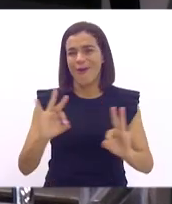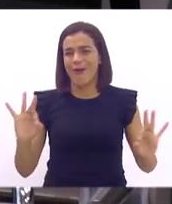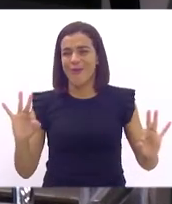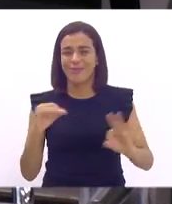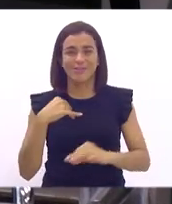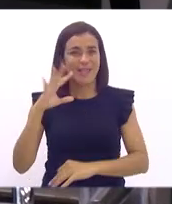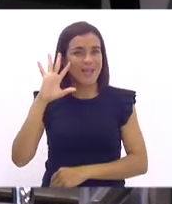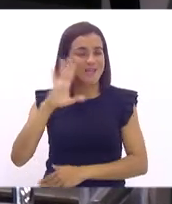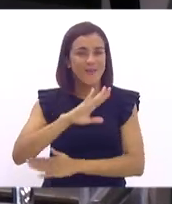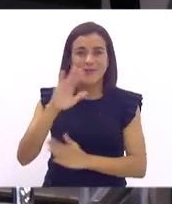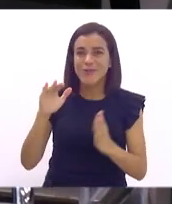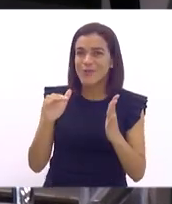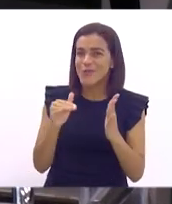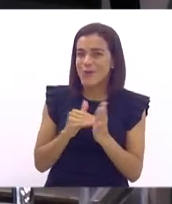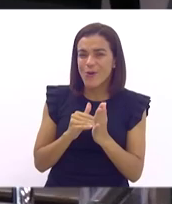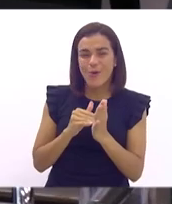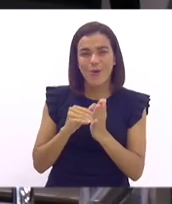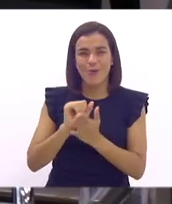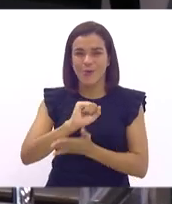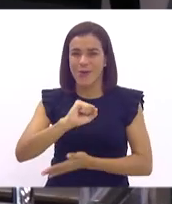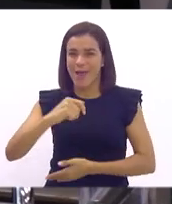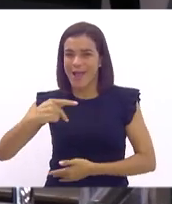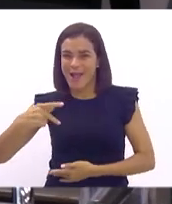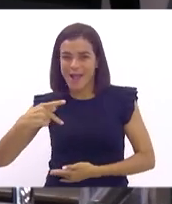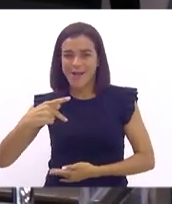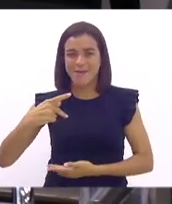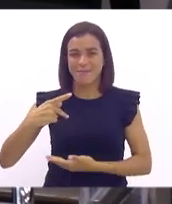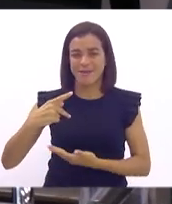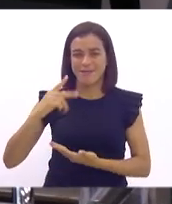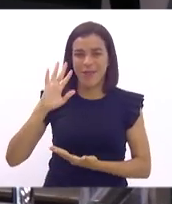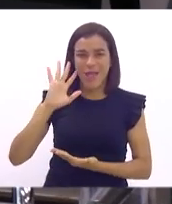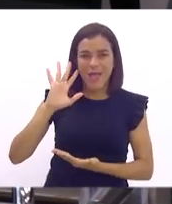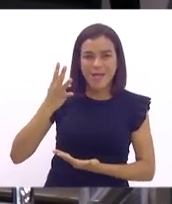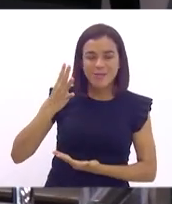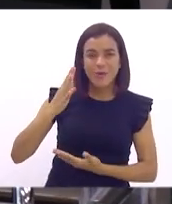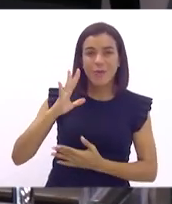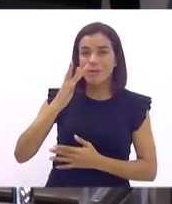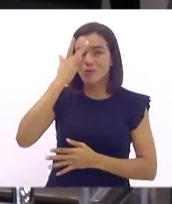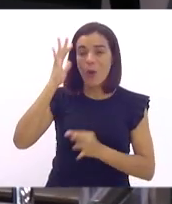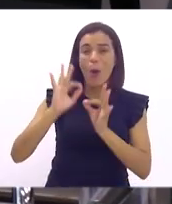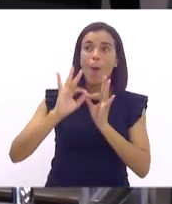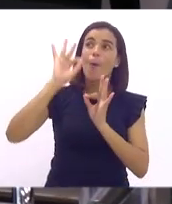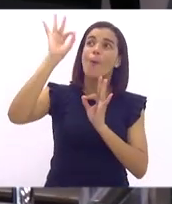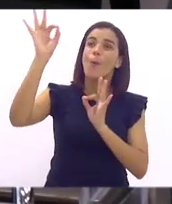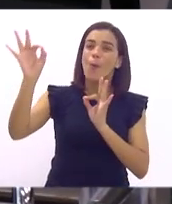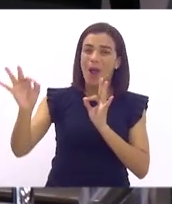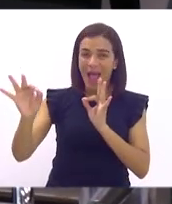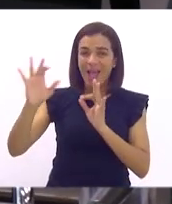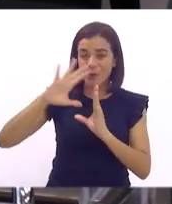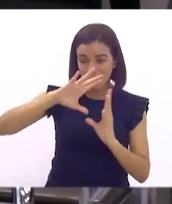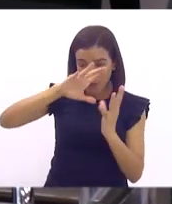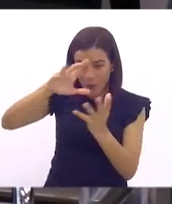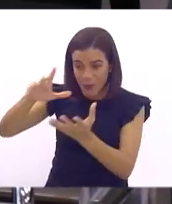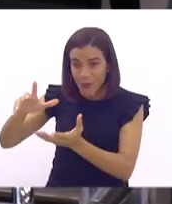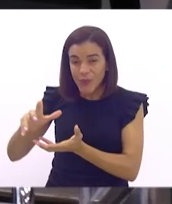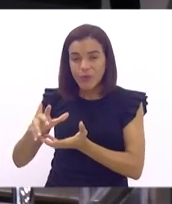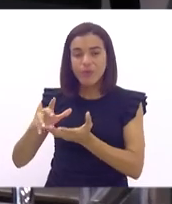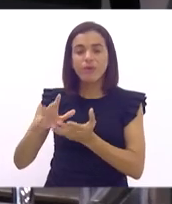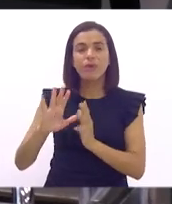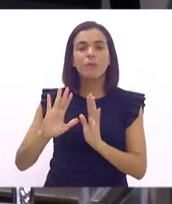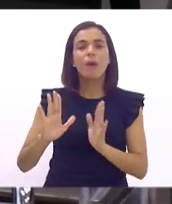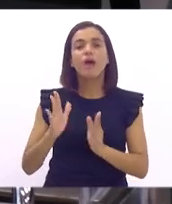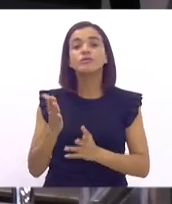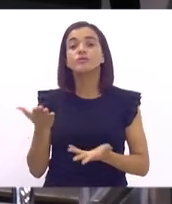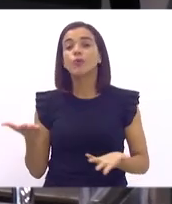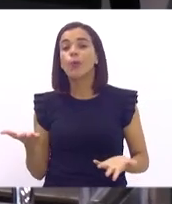gente resolve tudo por aplicativo. Eu falo com uma pessoa lá do outro lado do mundo, mas qual é o